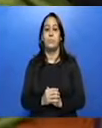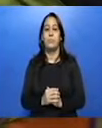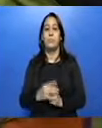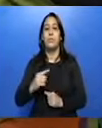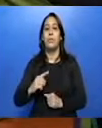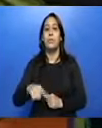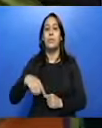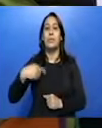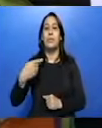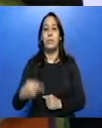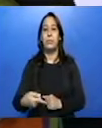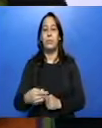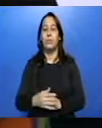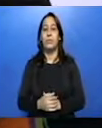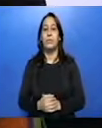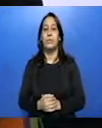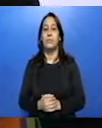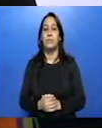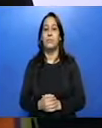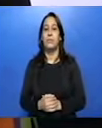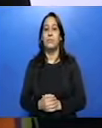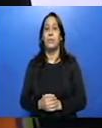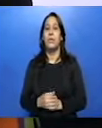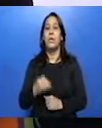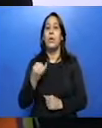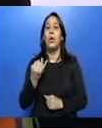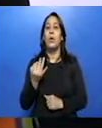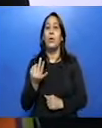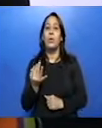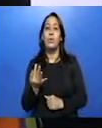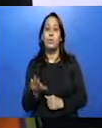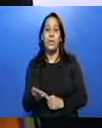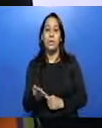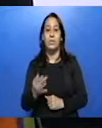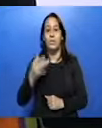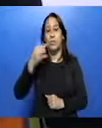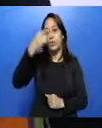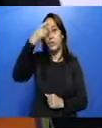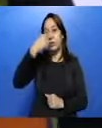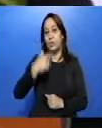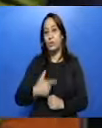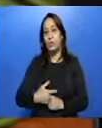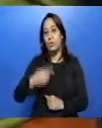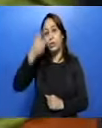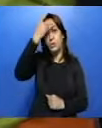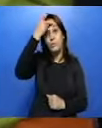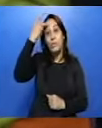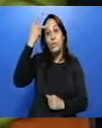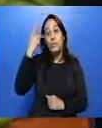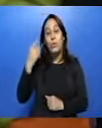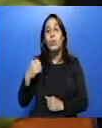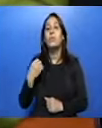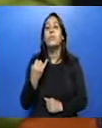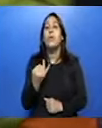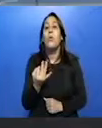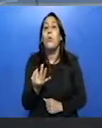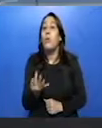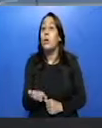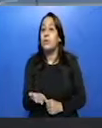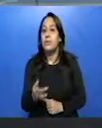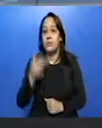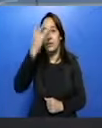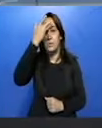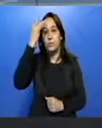Próximo item do nosso roteiro, quantidade de participantes da brincadeira. Para brincar de par ou ímpar, quantas